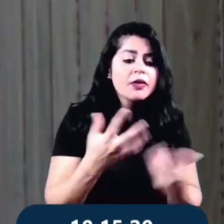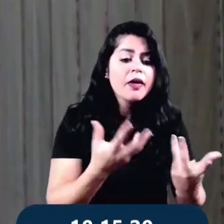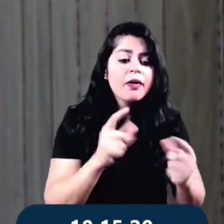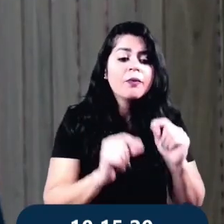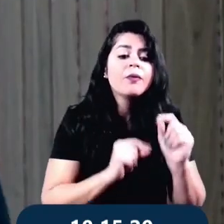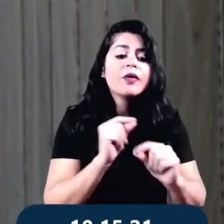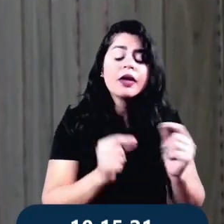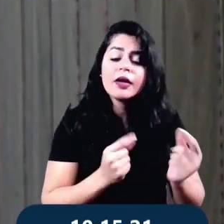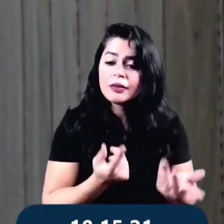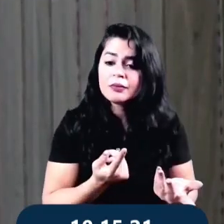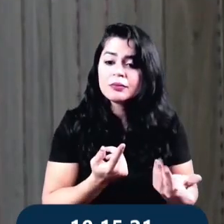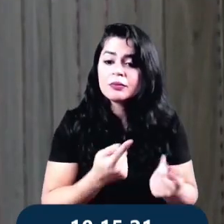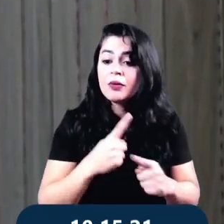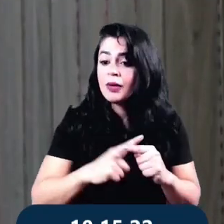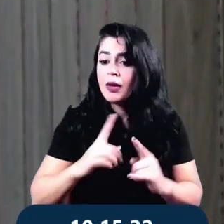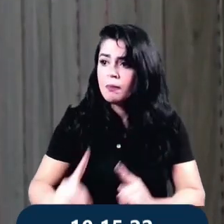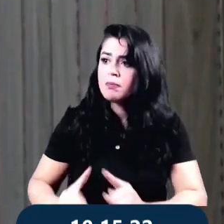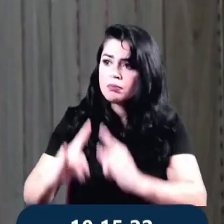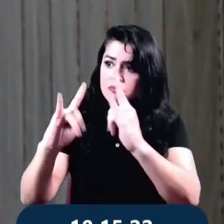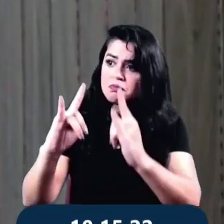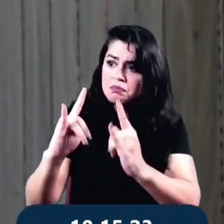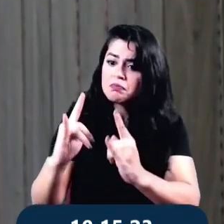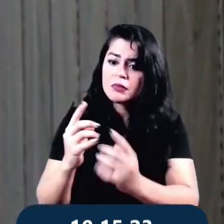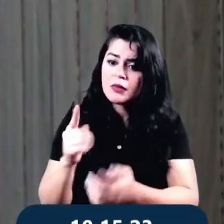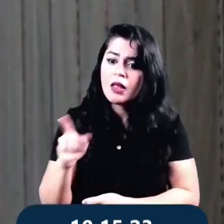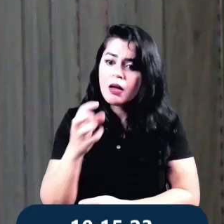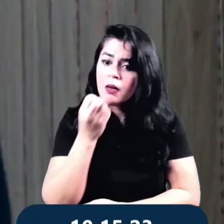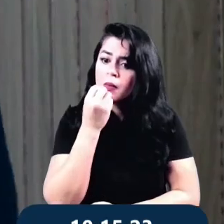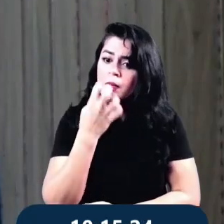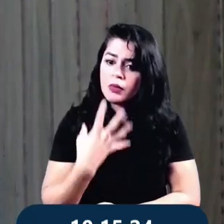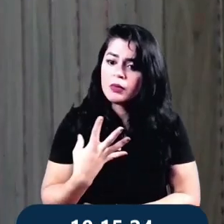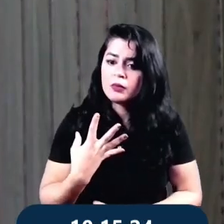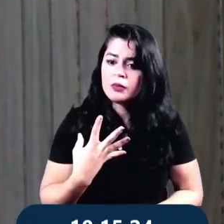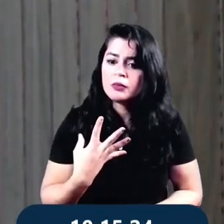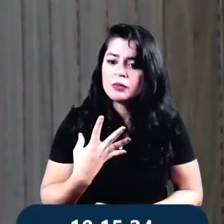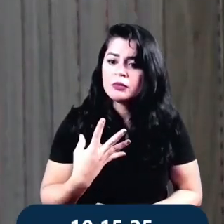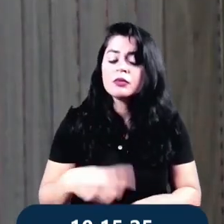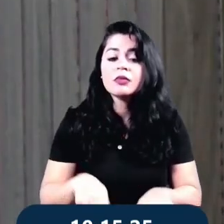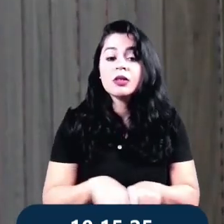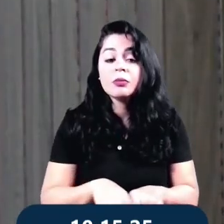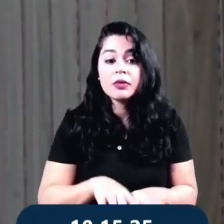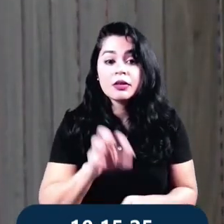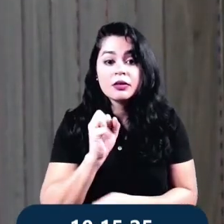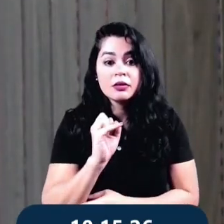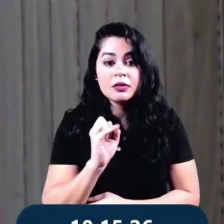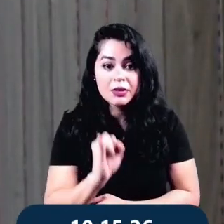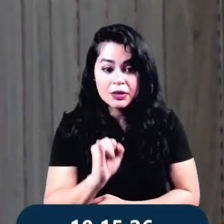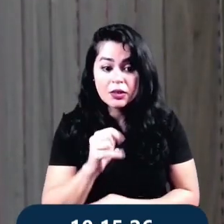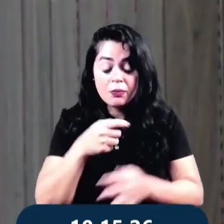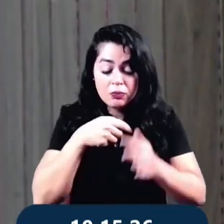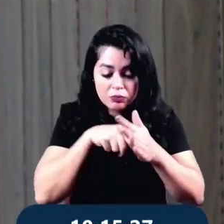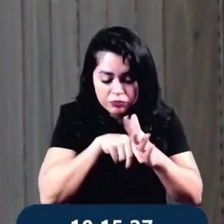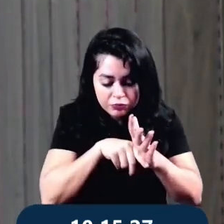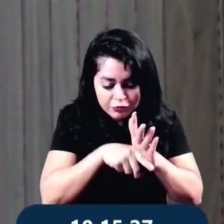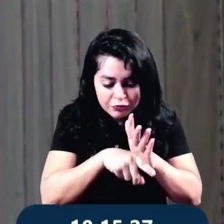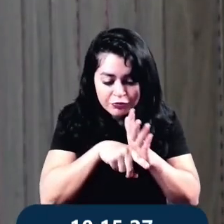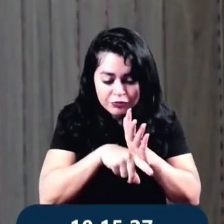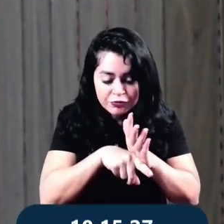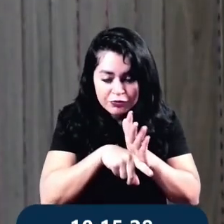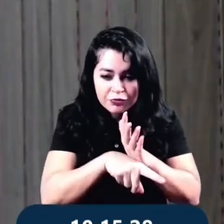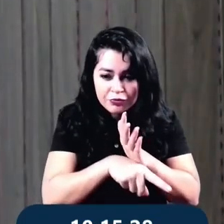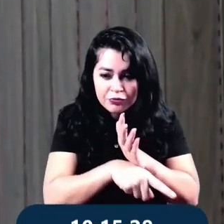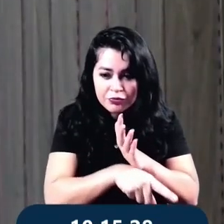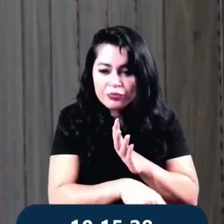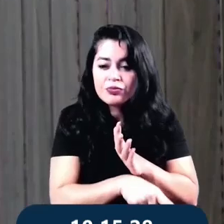coisa, se você for a fundo nessa história, isso vai dar problema de ordem